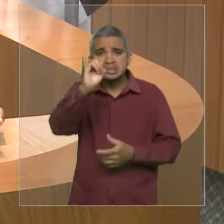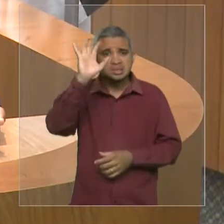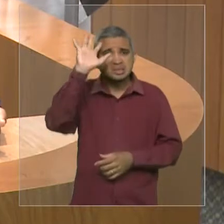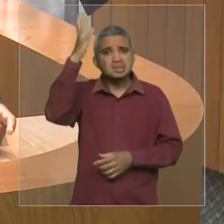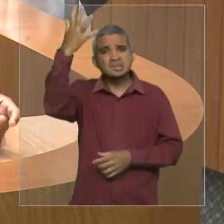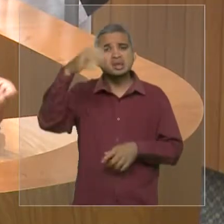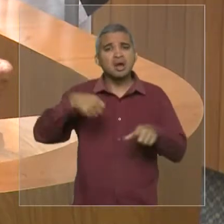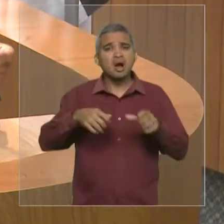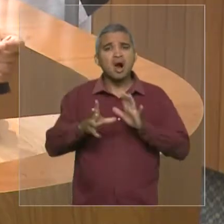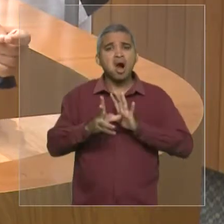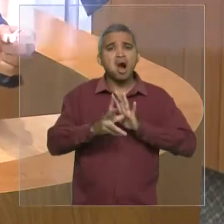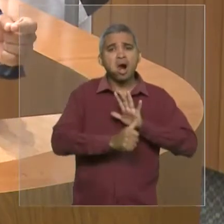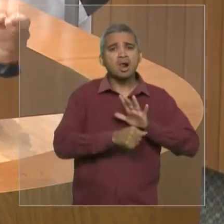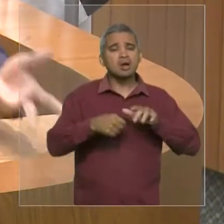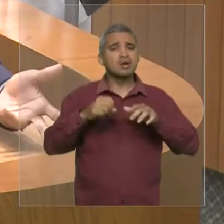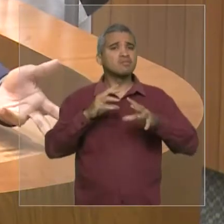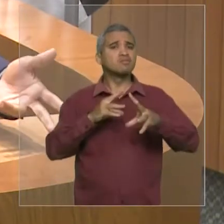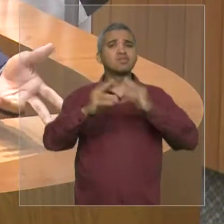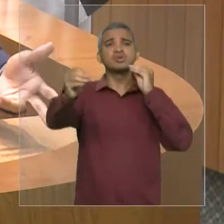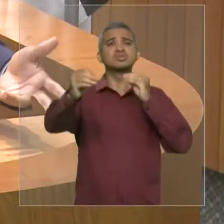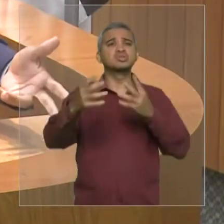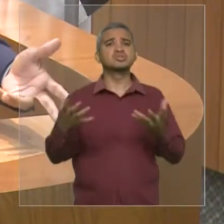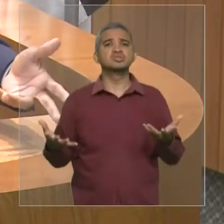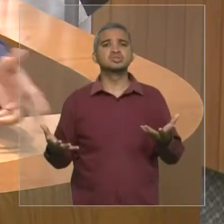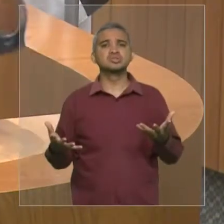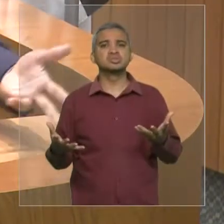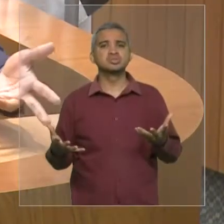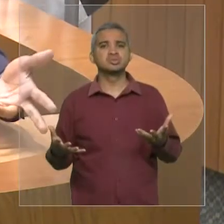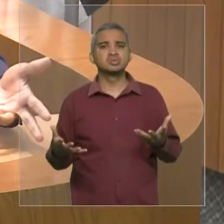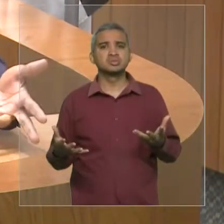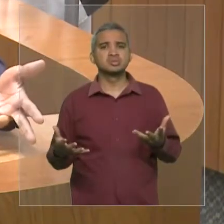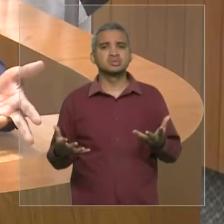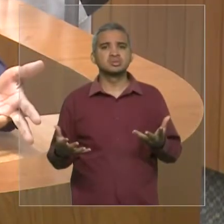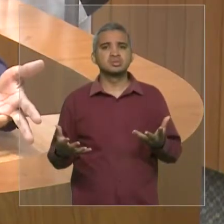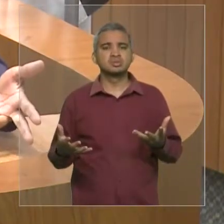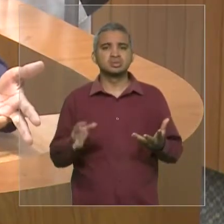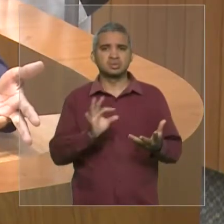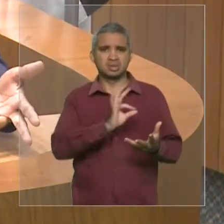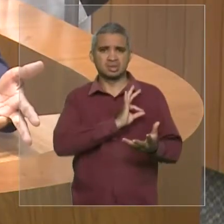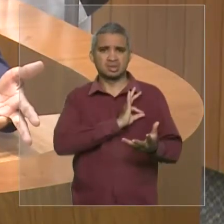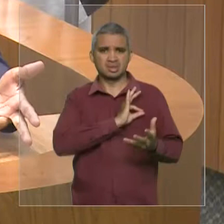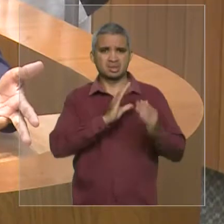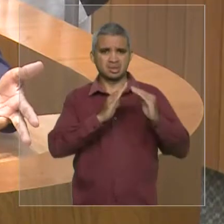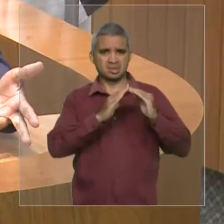o problema de uma simples internet? Delegacia não funcionando?